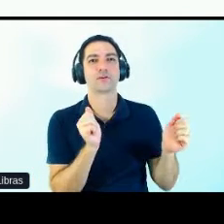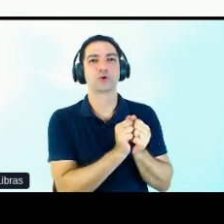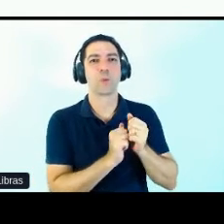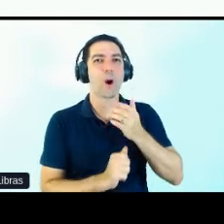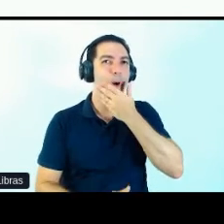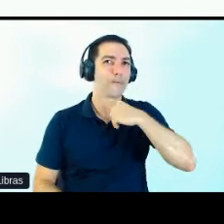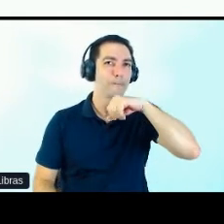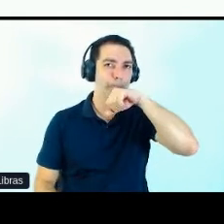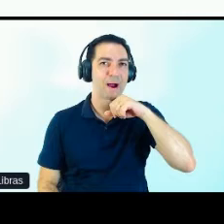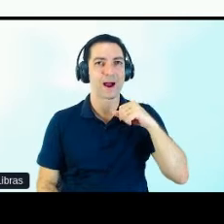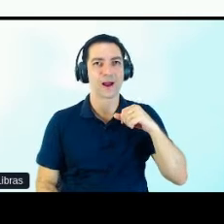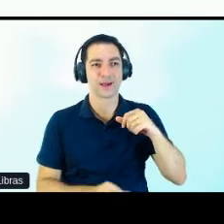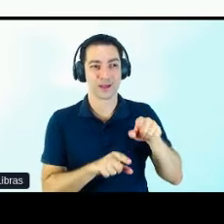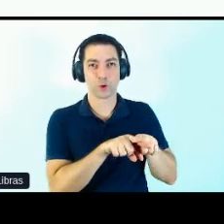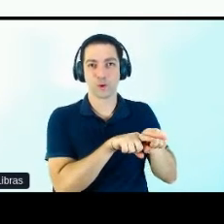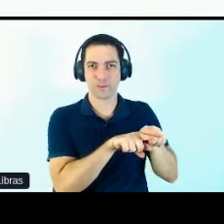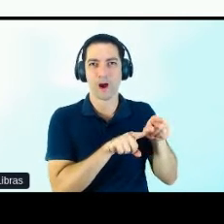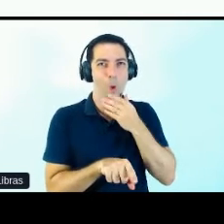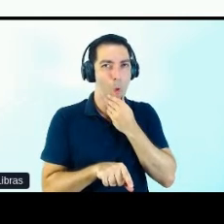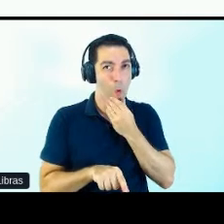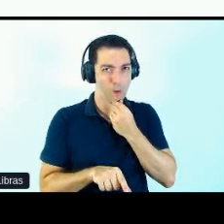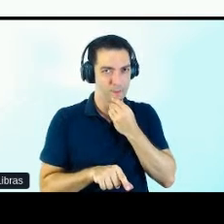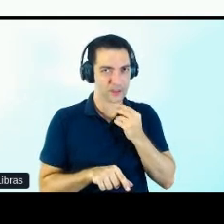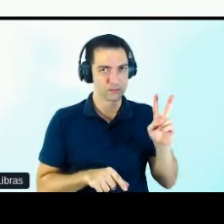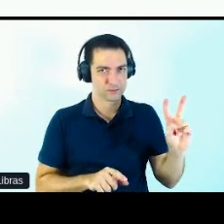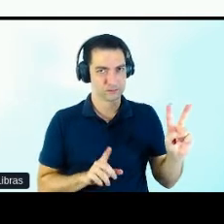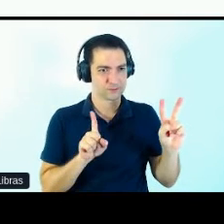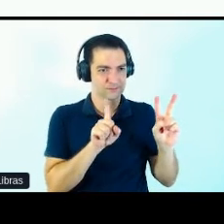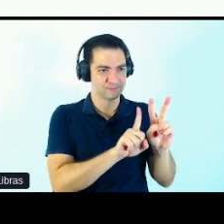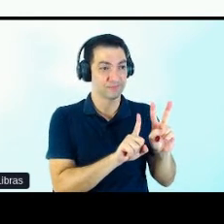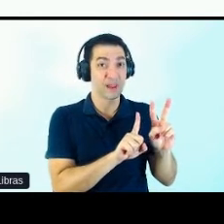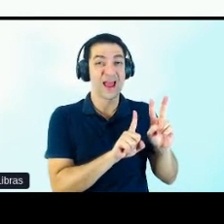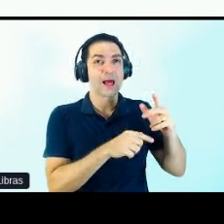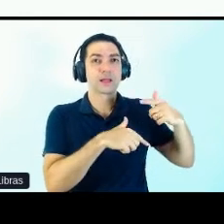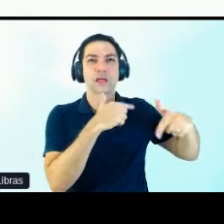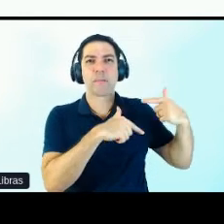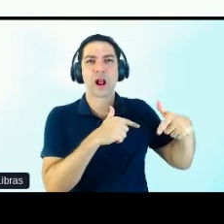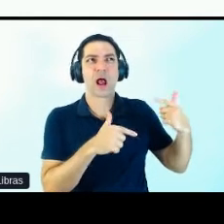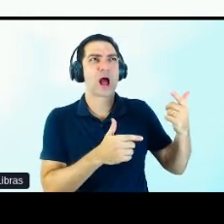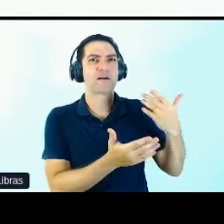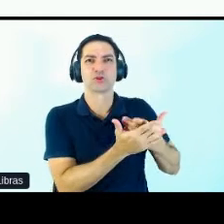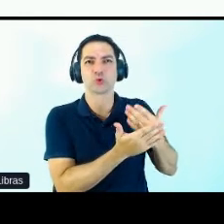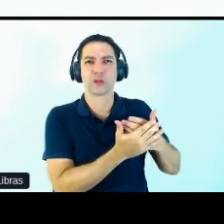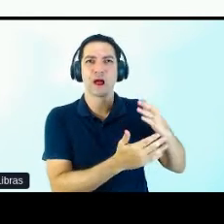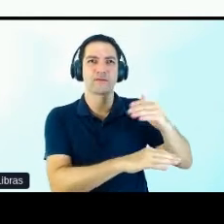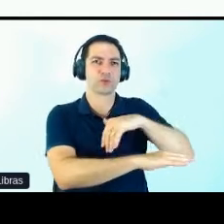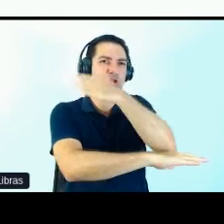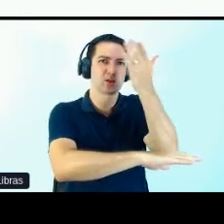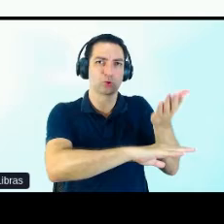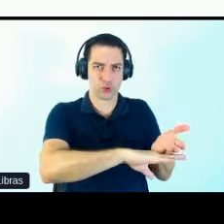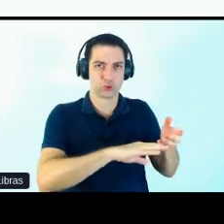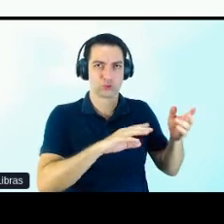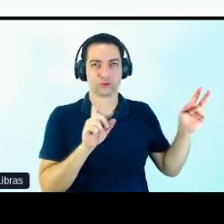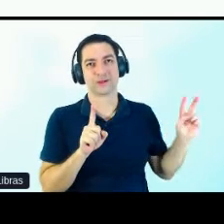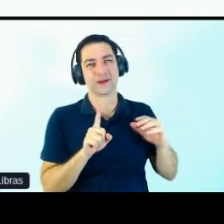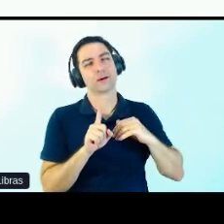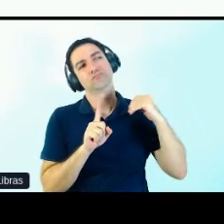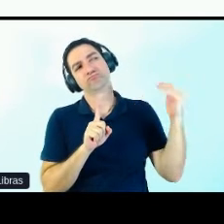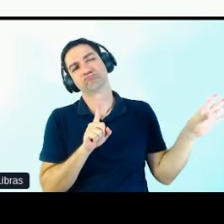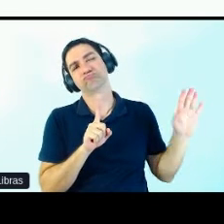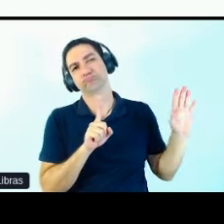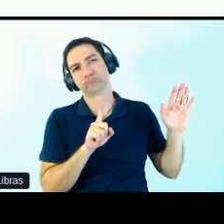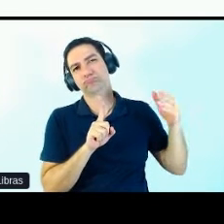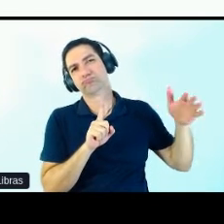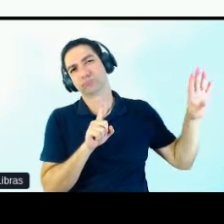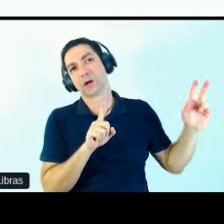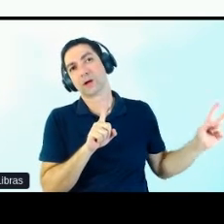dia inteiro. E aí, quando eles dois chegavam em casa de noite ou nos finais de semana, adivinha aí de quem